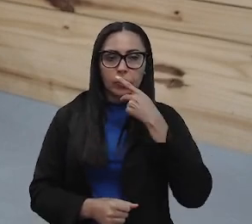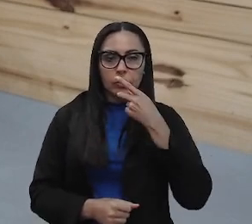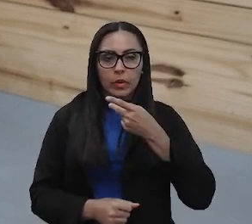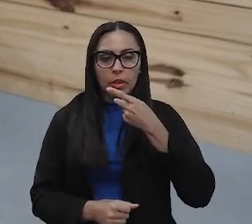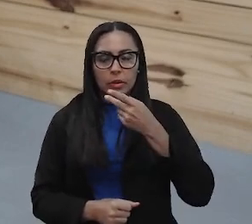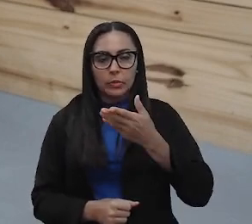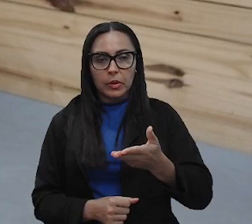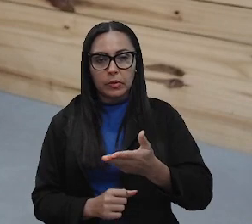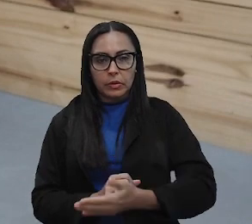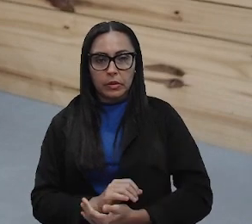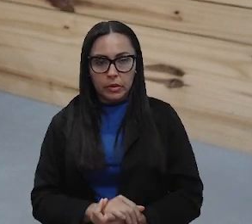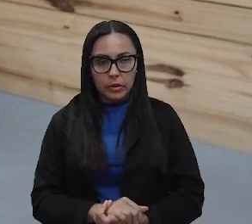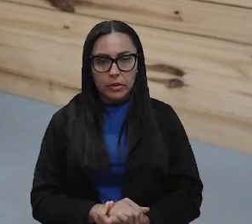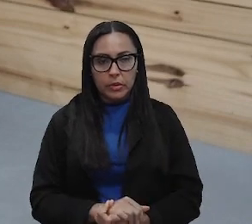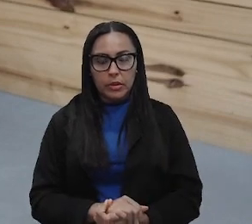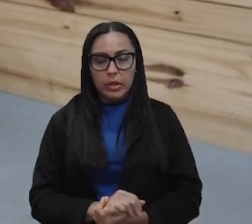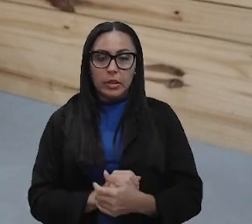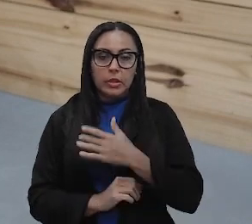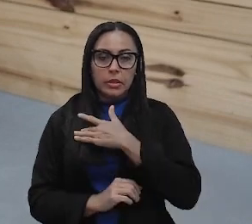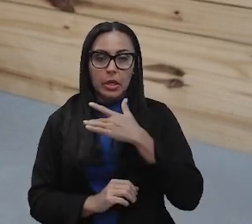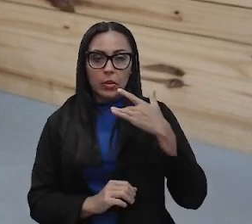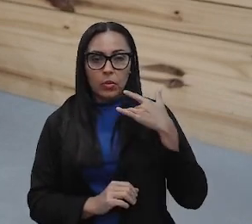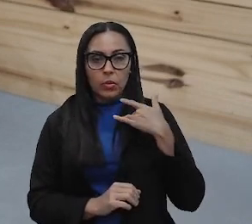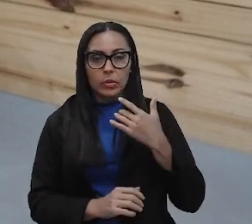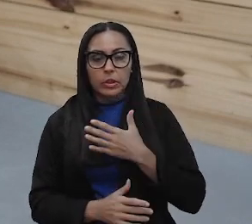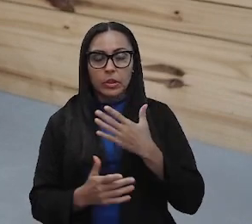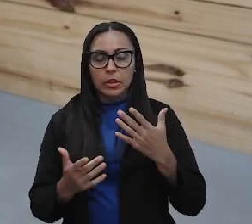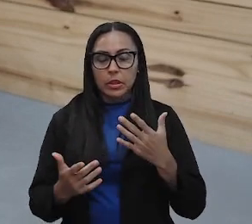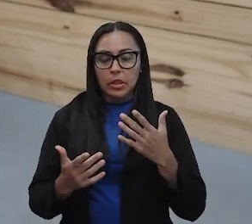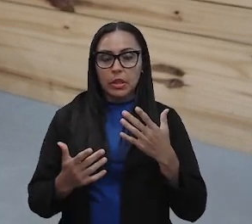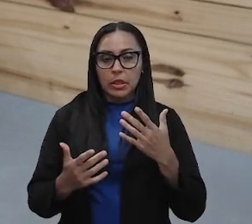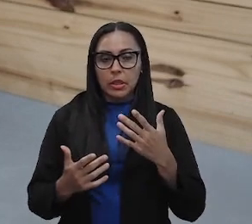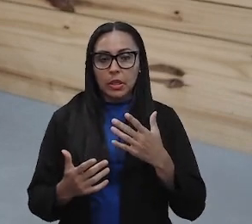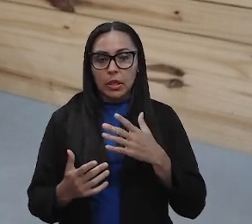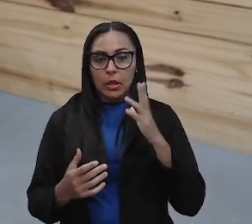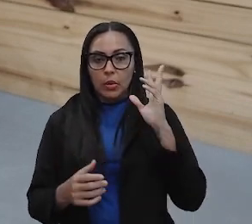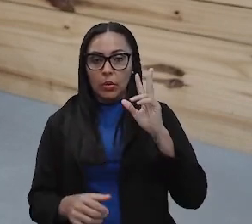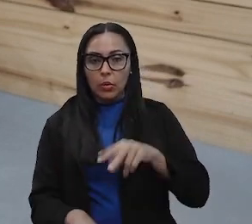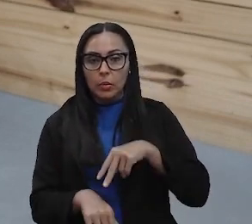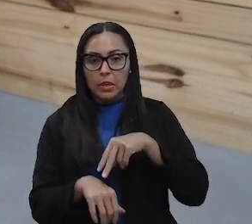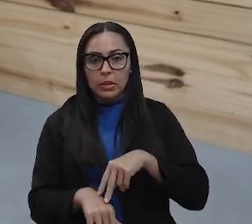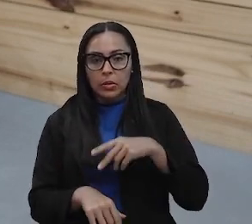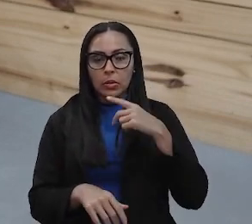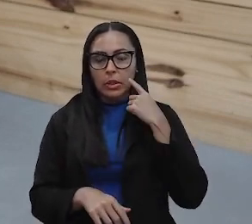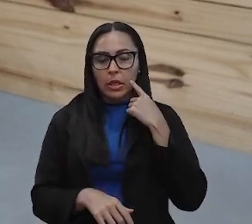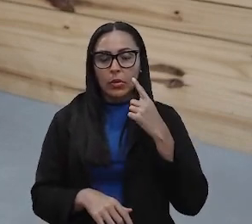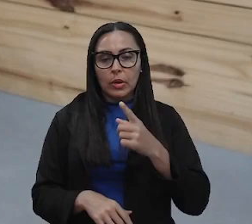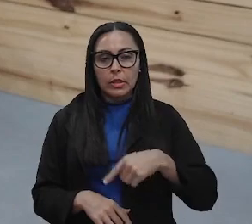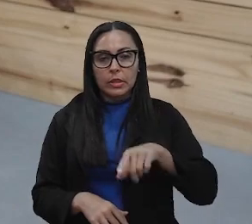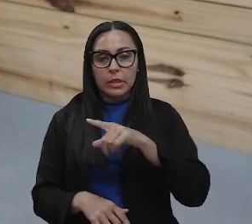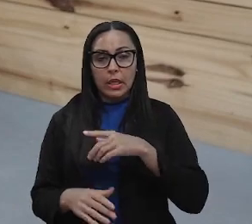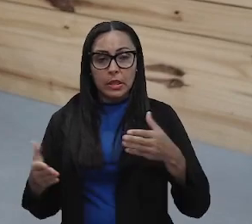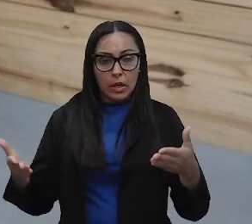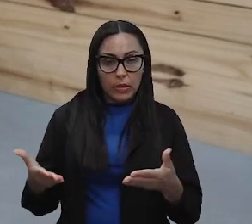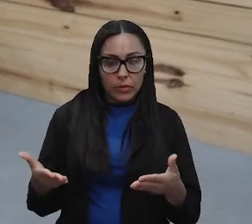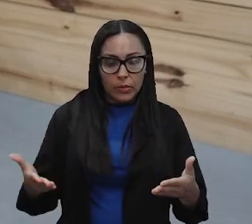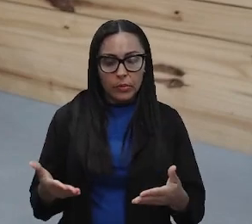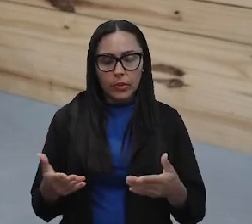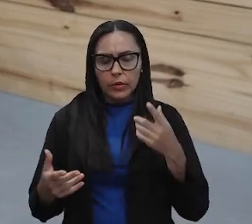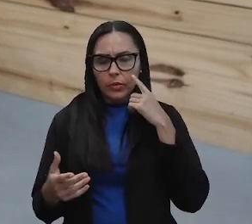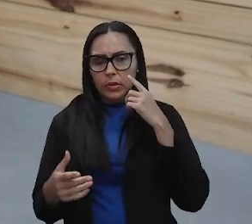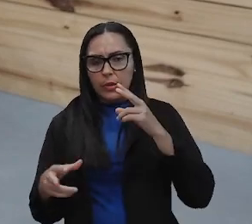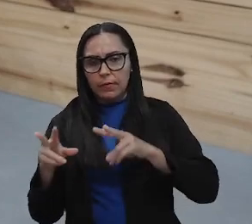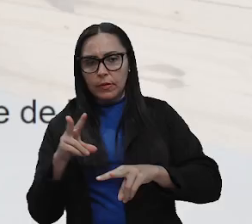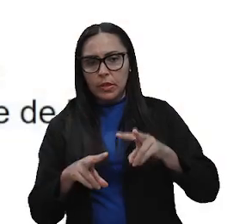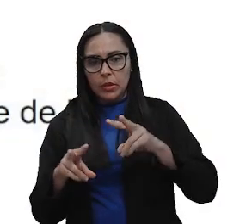de saúde ocupacional, que é justamente esta unidade que estamos agora. Então, vocês viram lá no